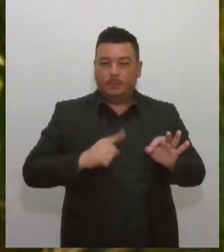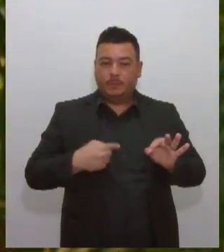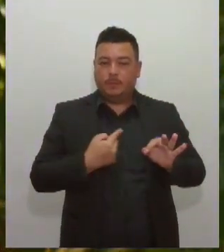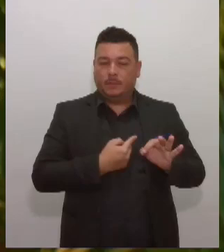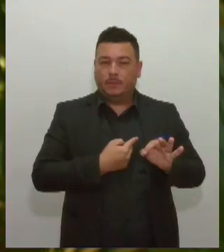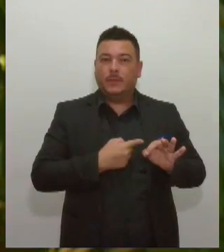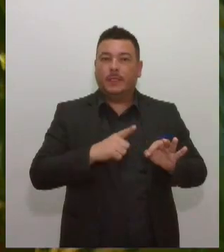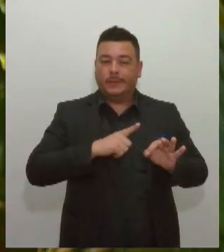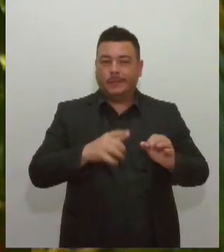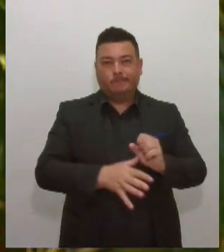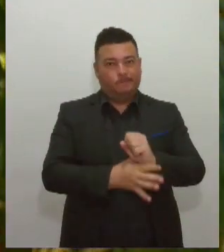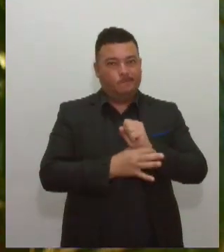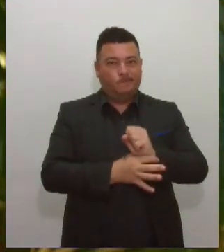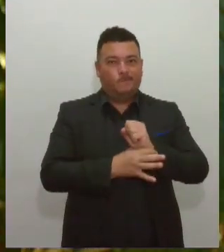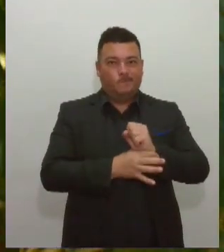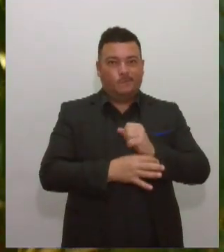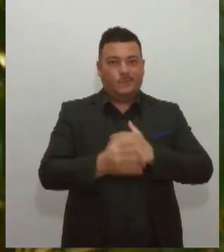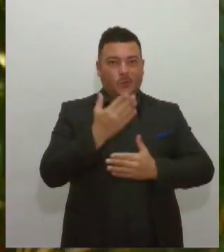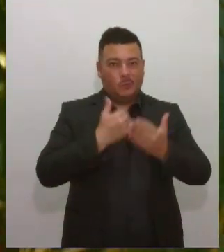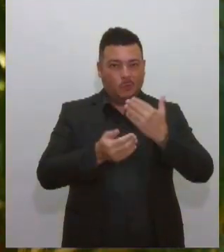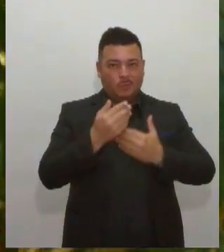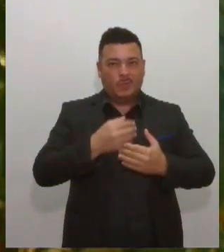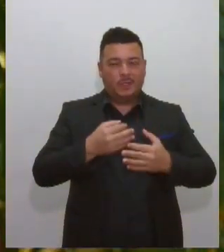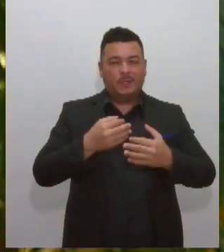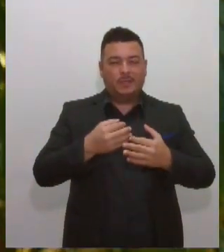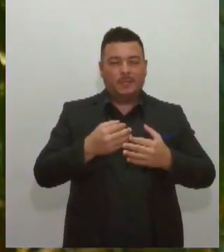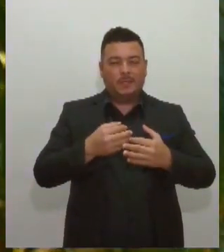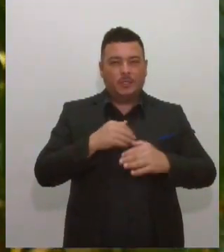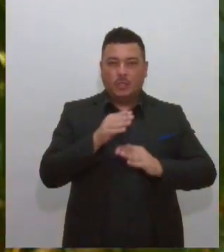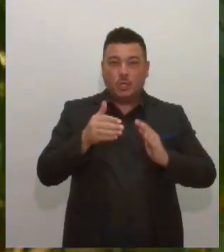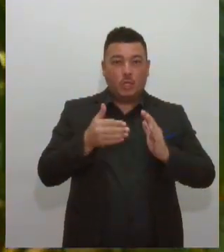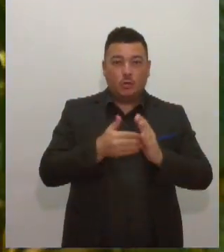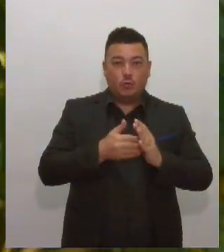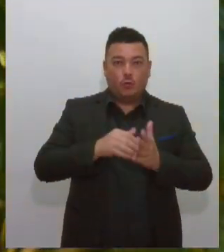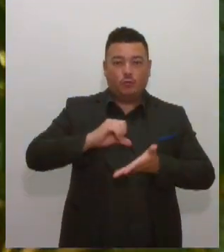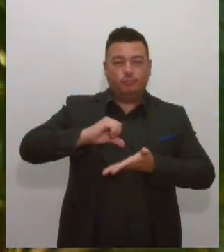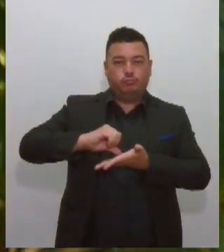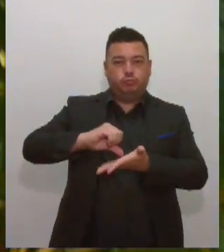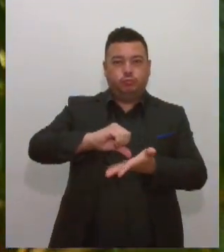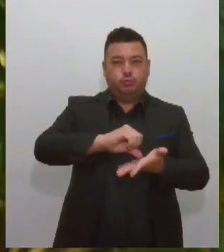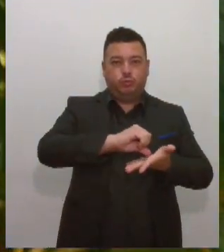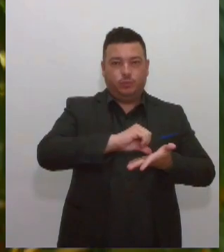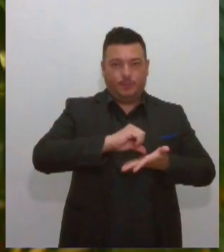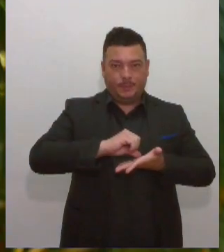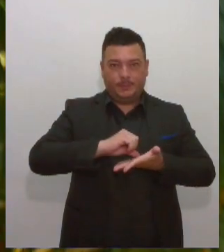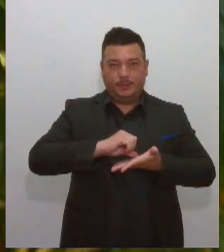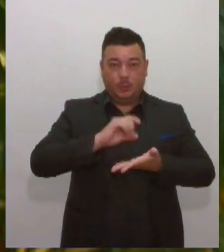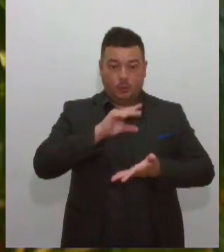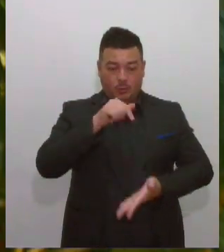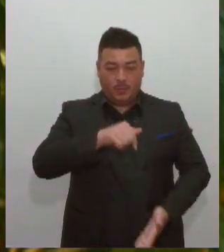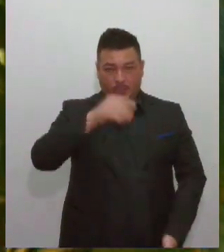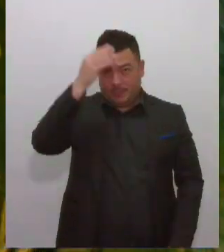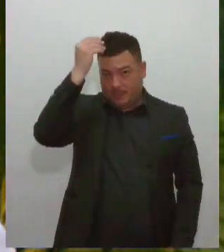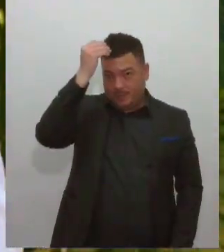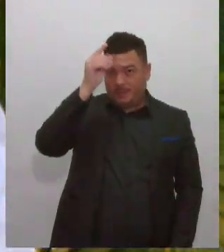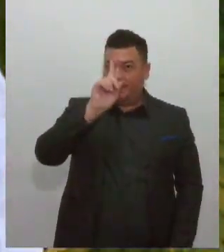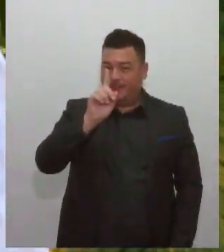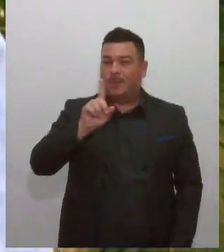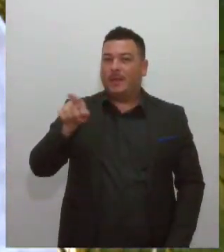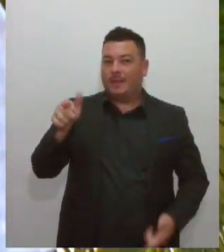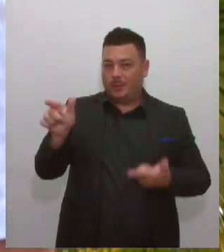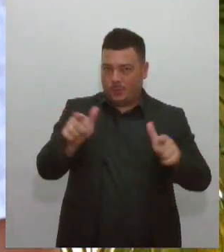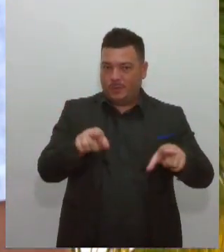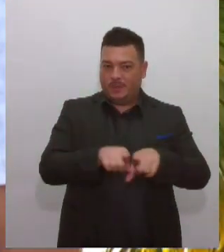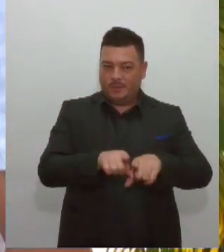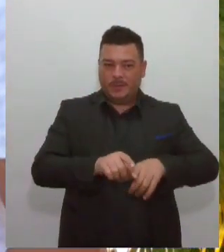a alimentação institucional em todos os campos da nossa universidade, não só aqui no campus sede, como era anteriormente. Professor